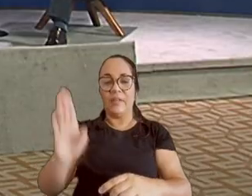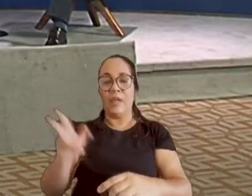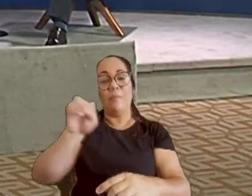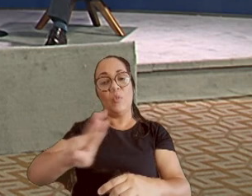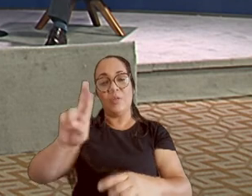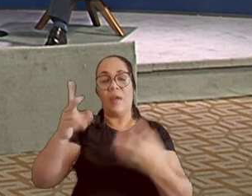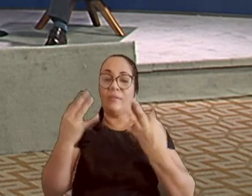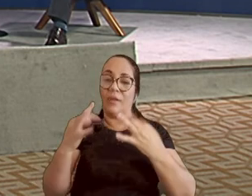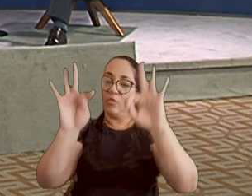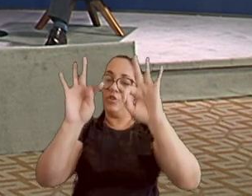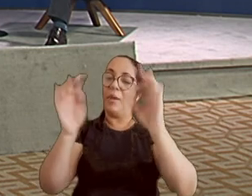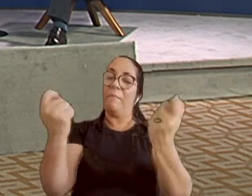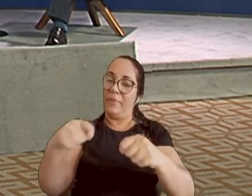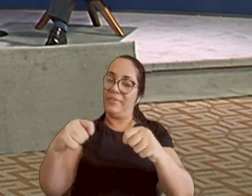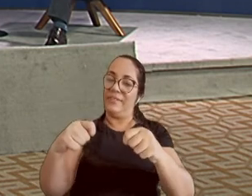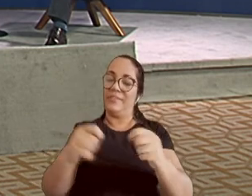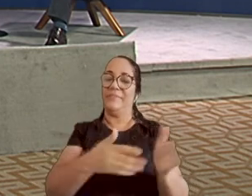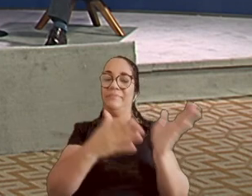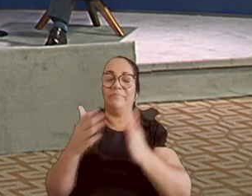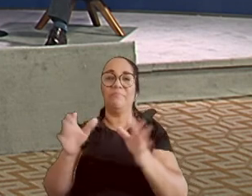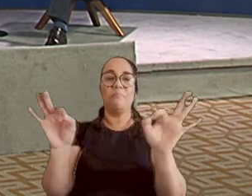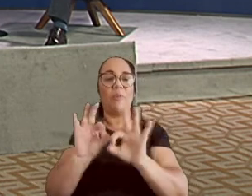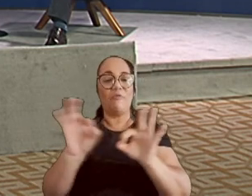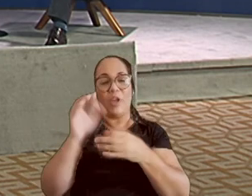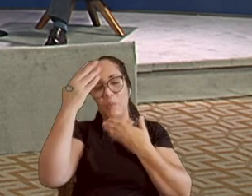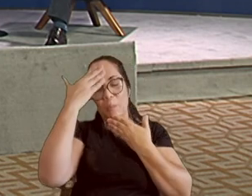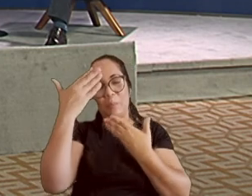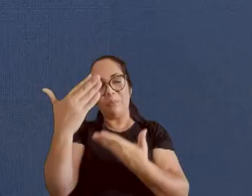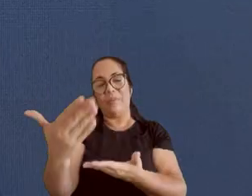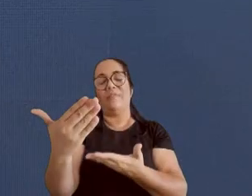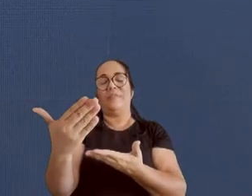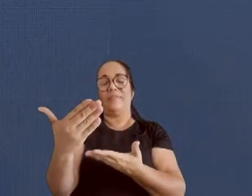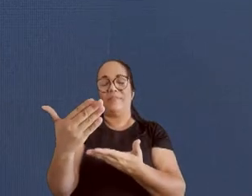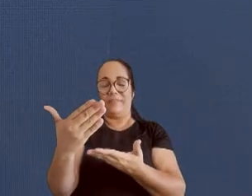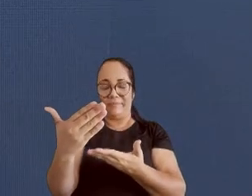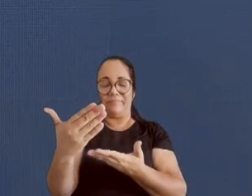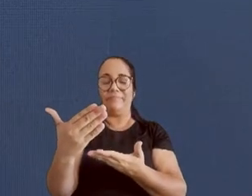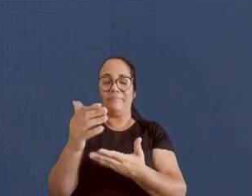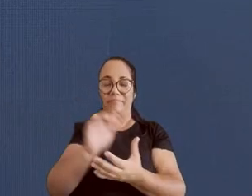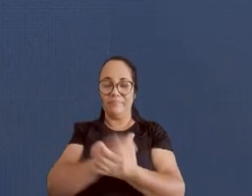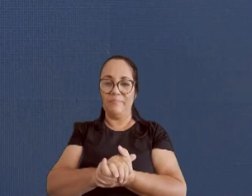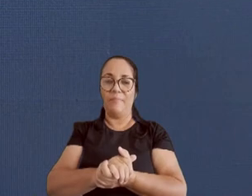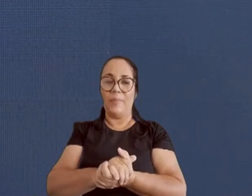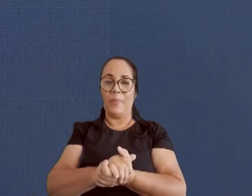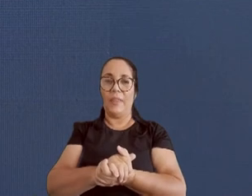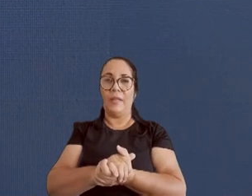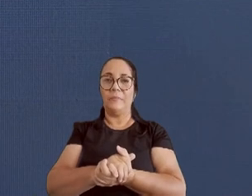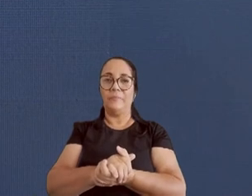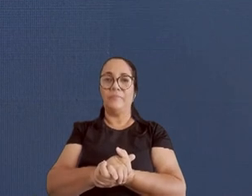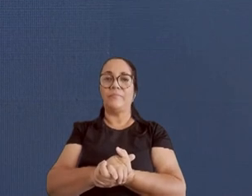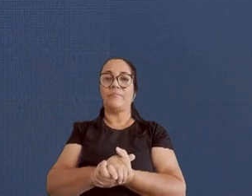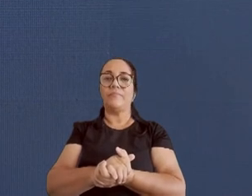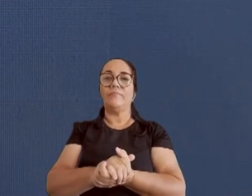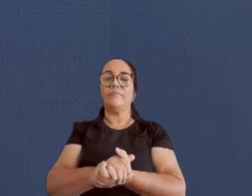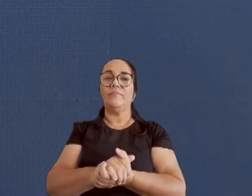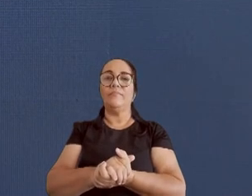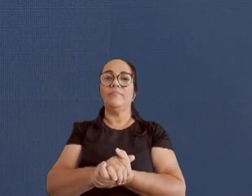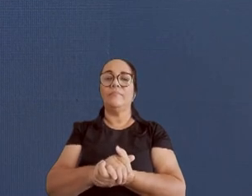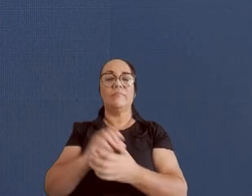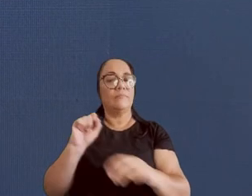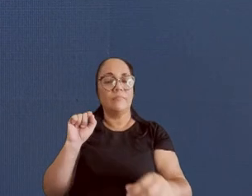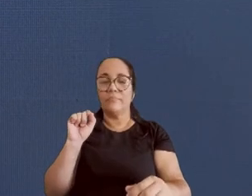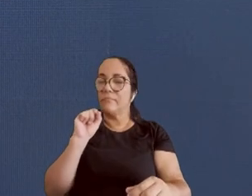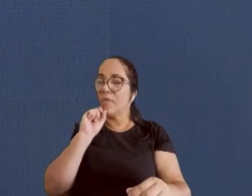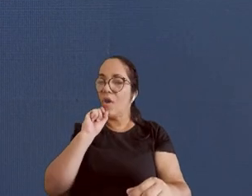perfeito muito bom Obrigado pelas pelas respectivas introduções é óbvio que que